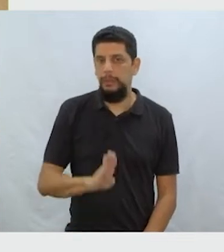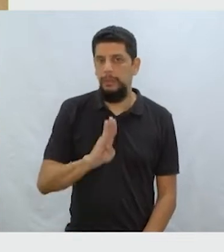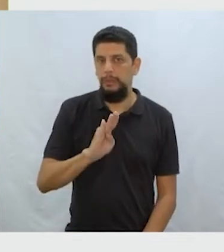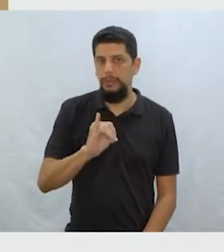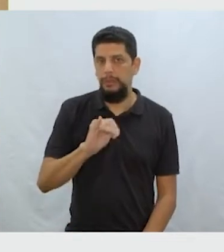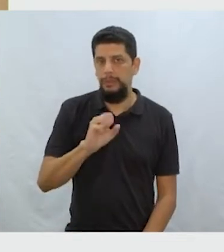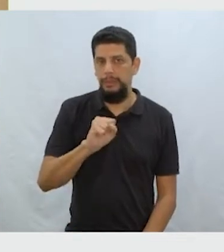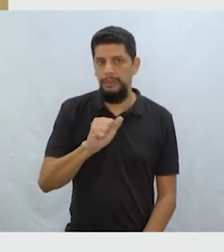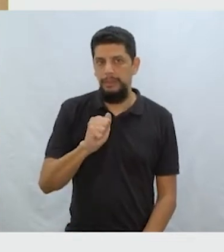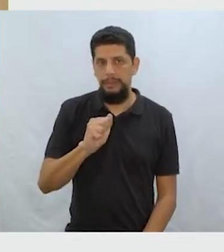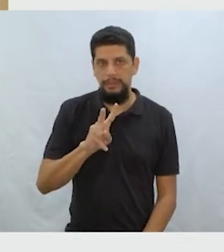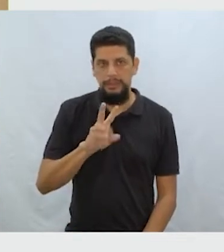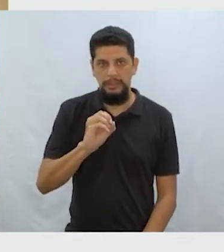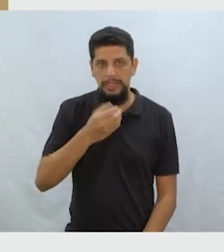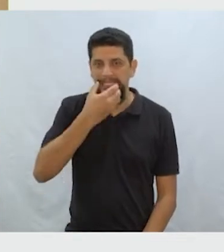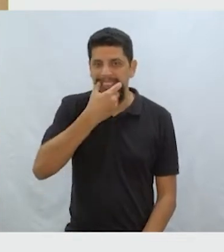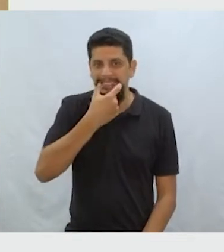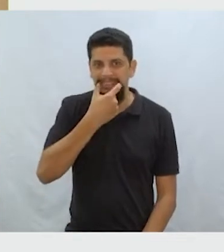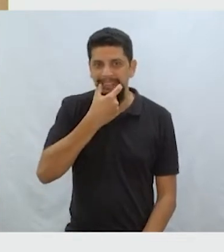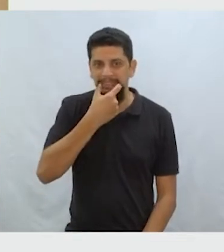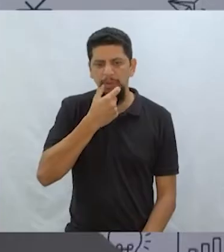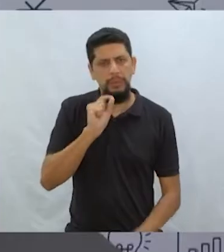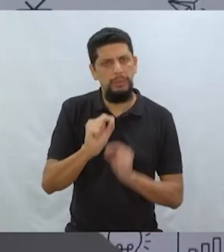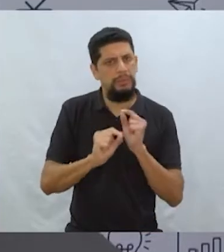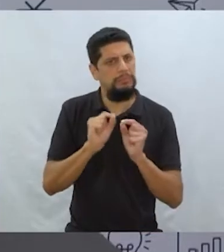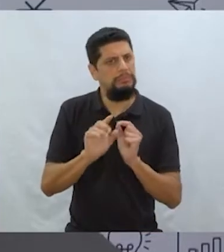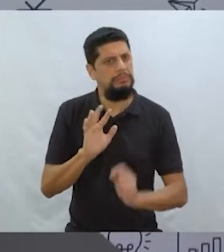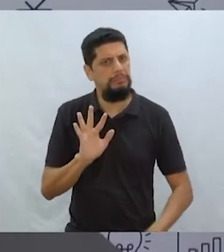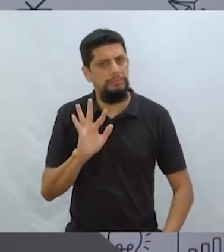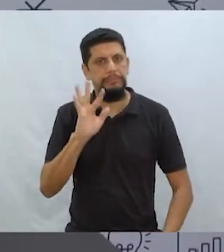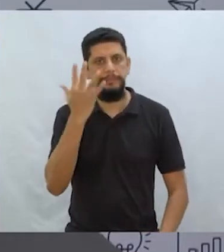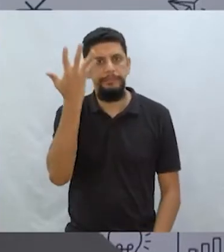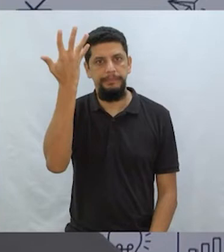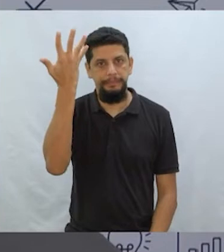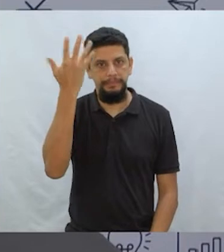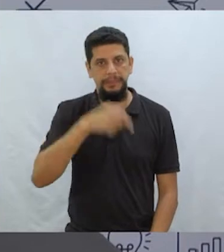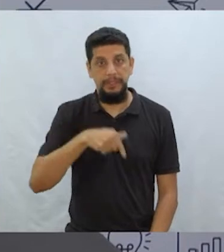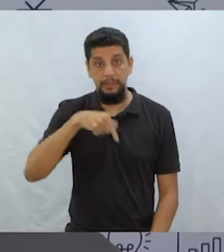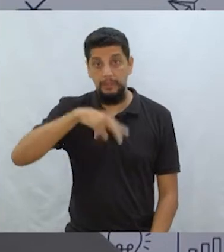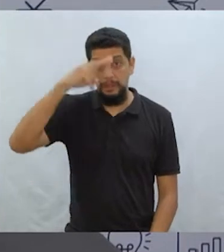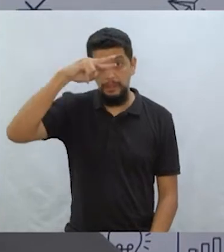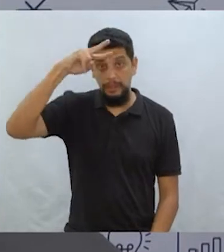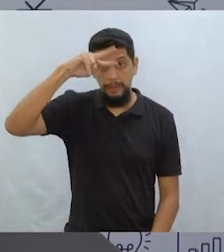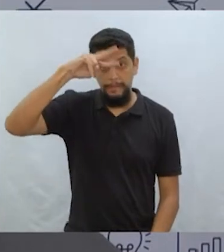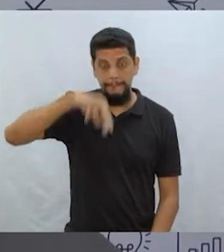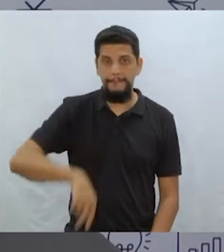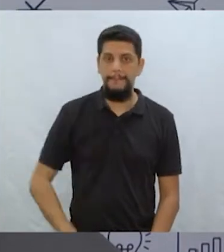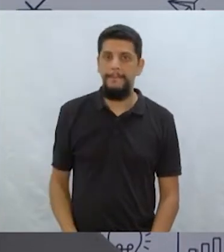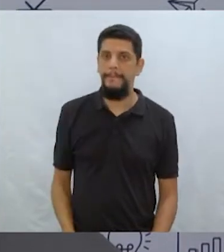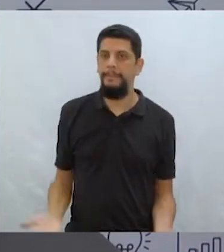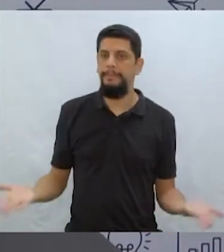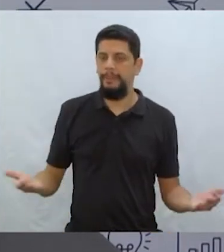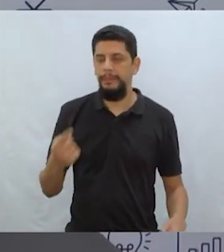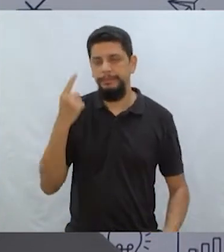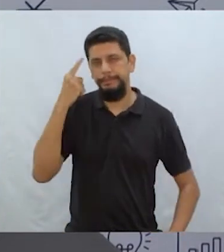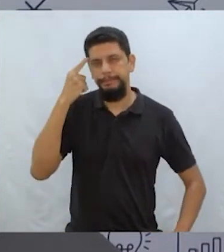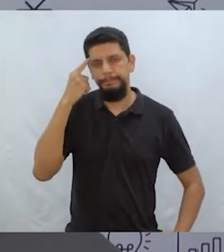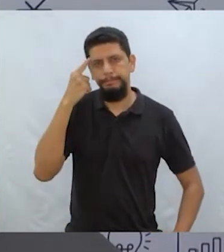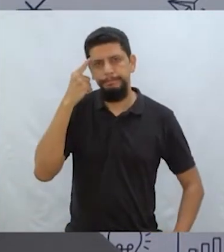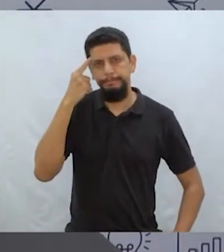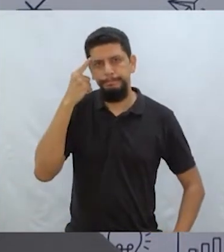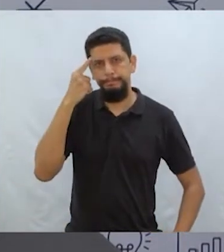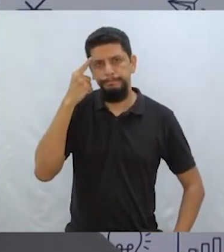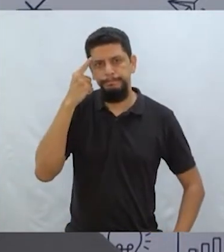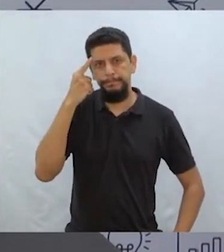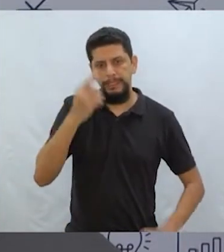a dentadura O que será que vai acontecer nessa história Vamos pensar um